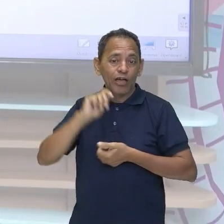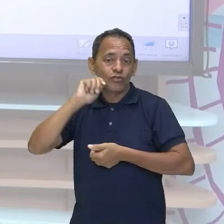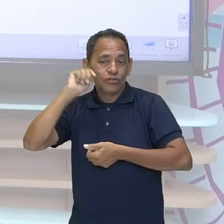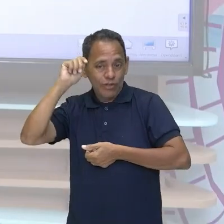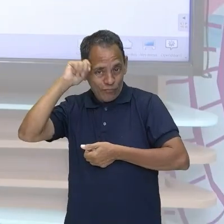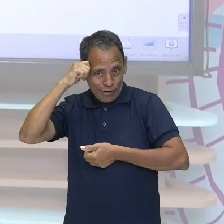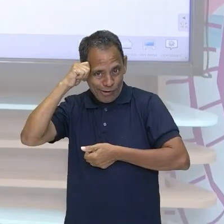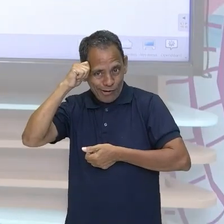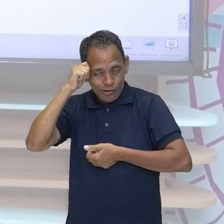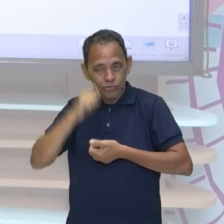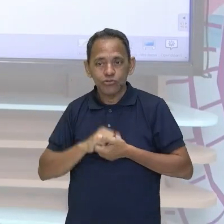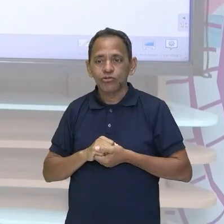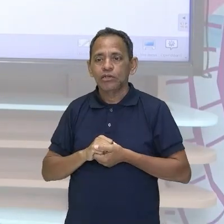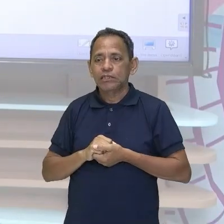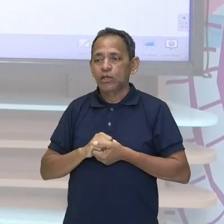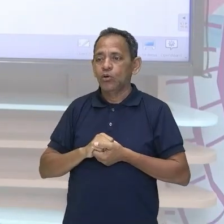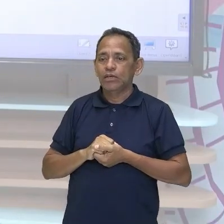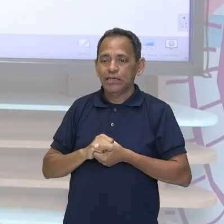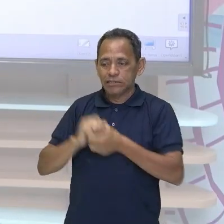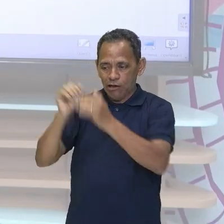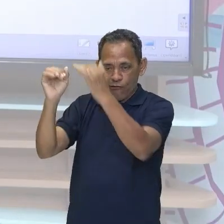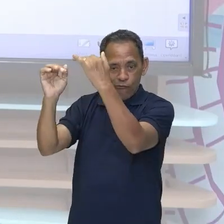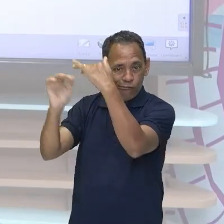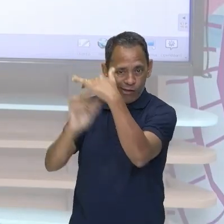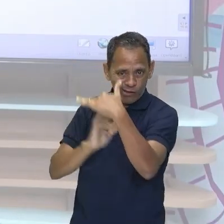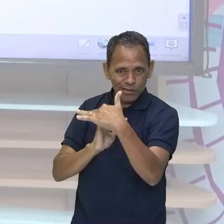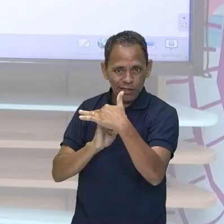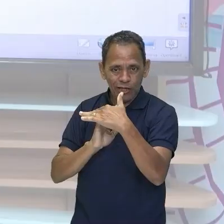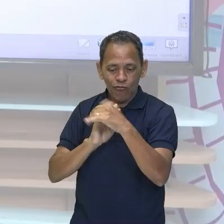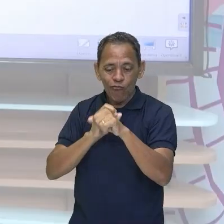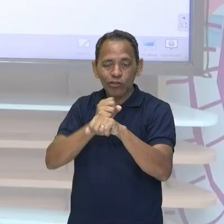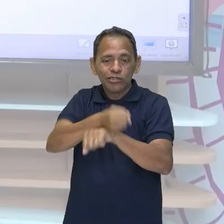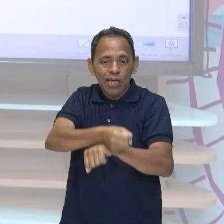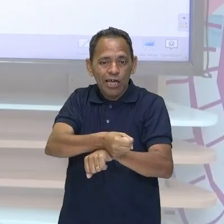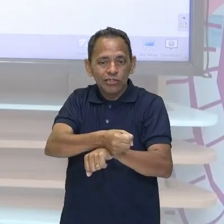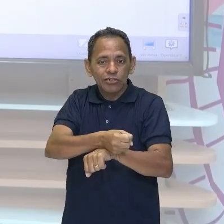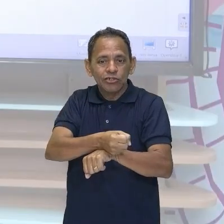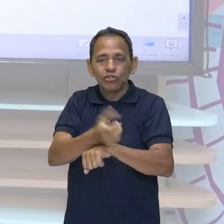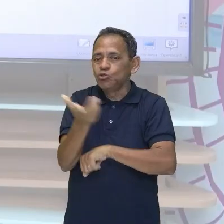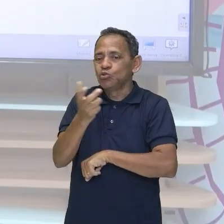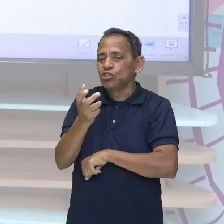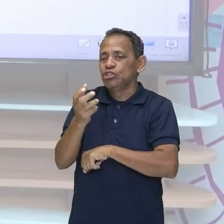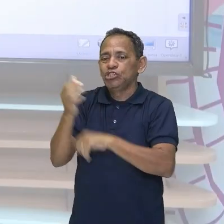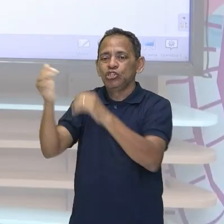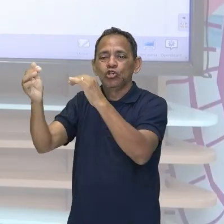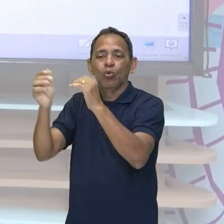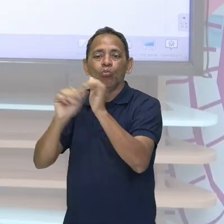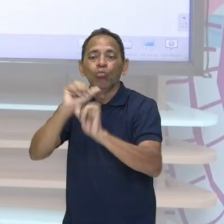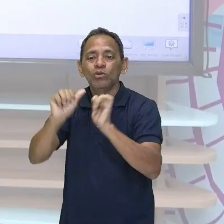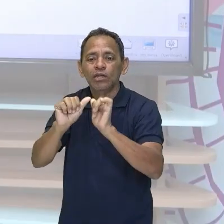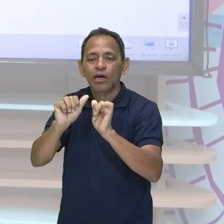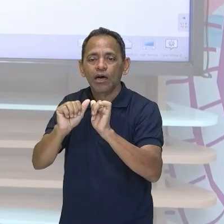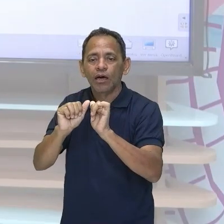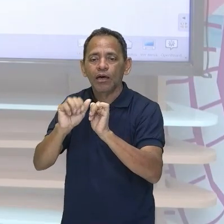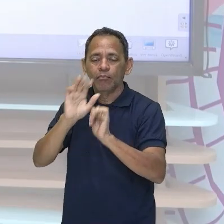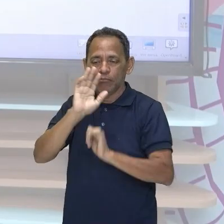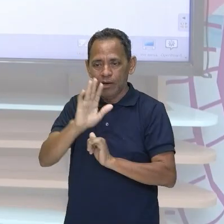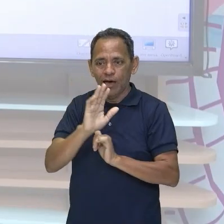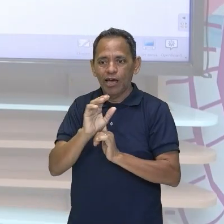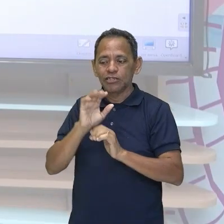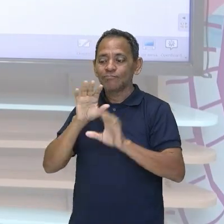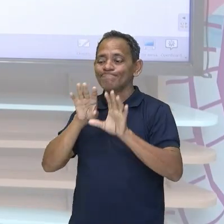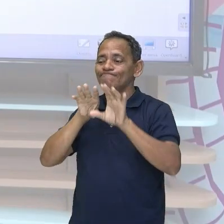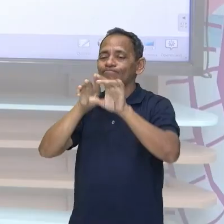imigração forçada, pois eles não estavam indo ali porque eles queriam ir para um outro país em busca de melhorias